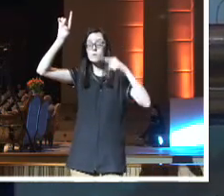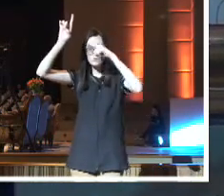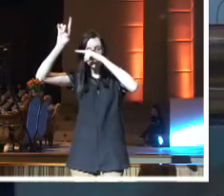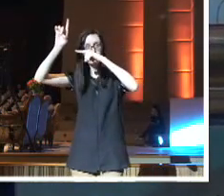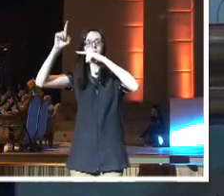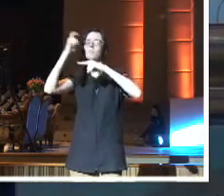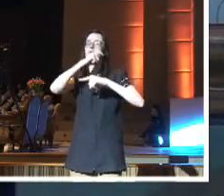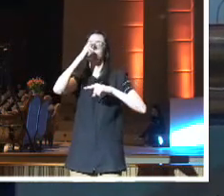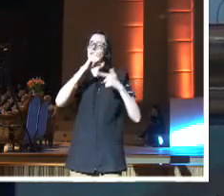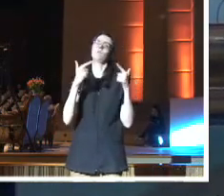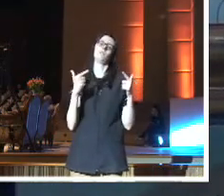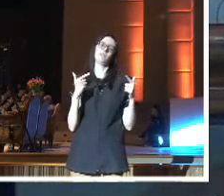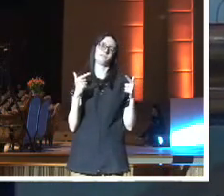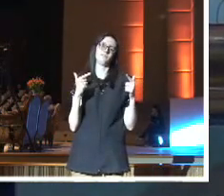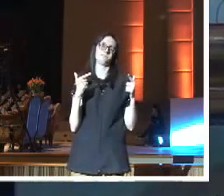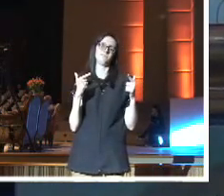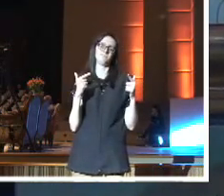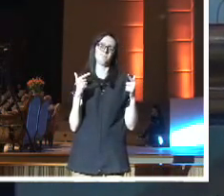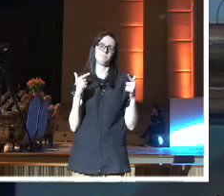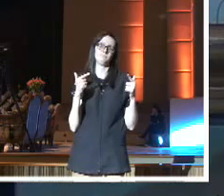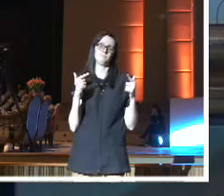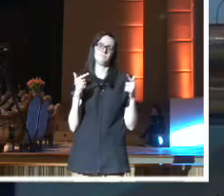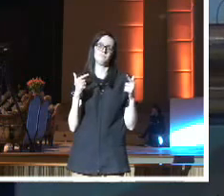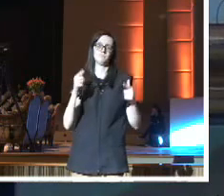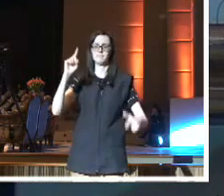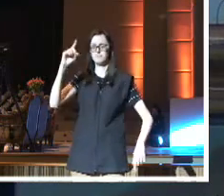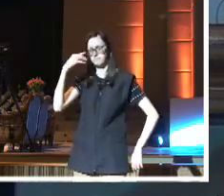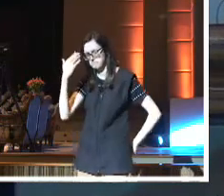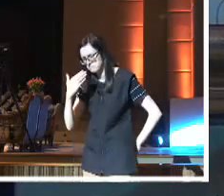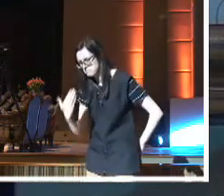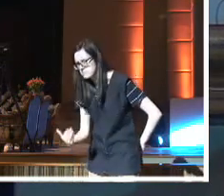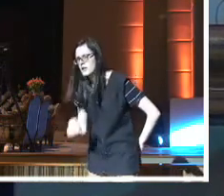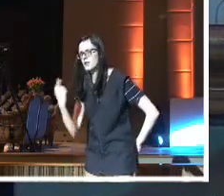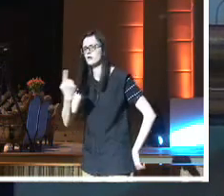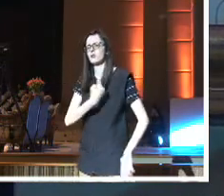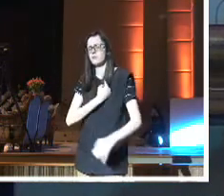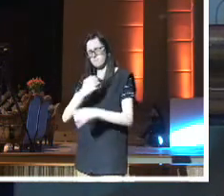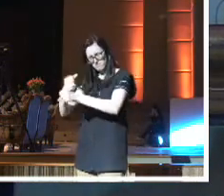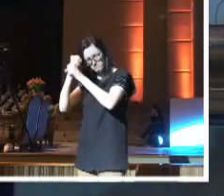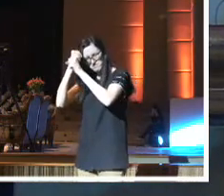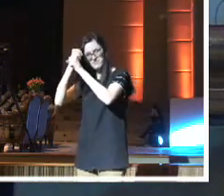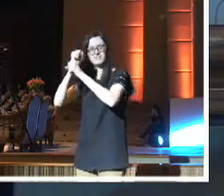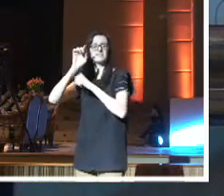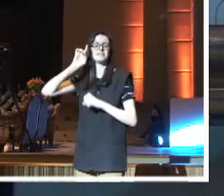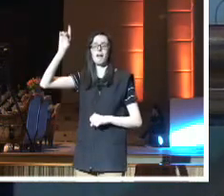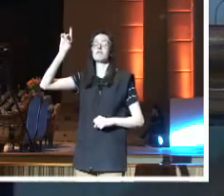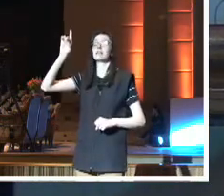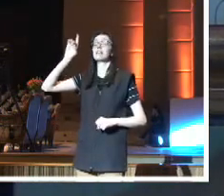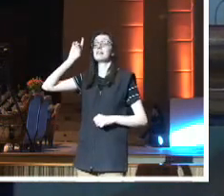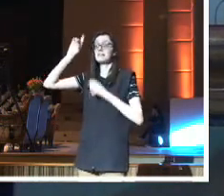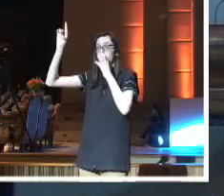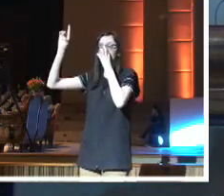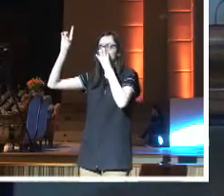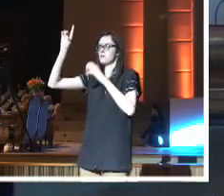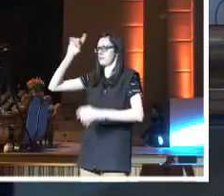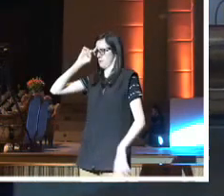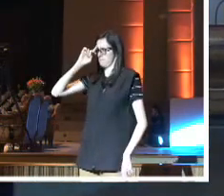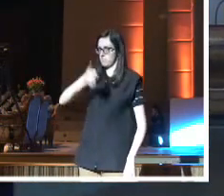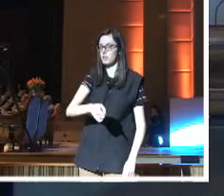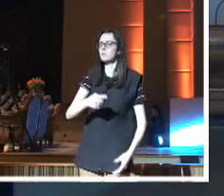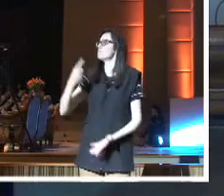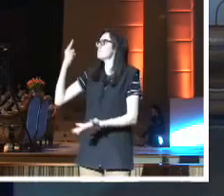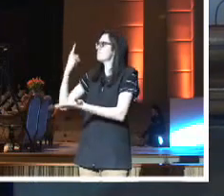não mente. Ele é digno da nossa confiança. Ele é o Deus da palavra.